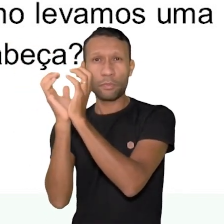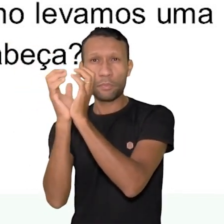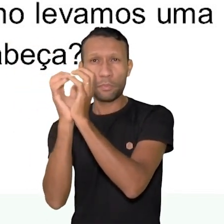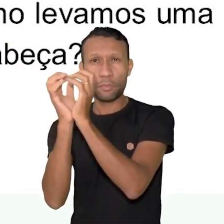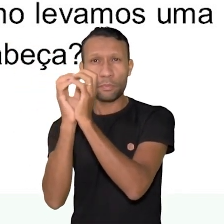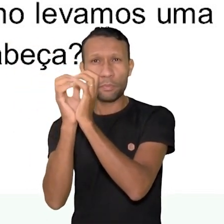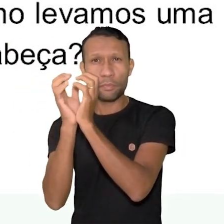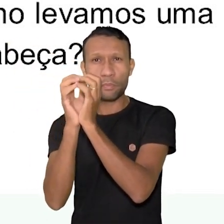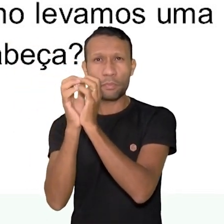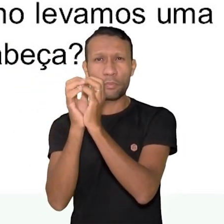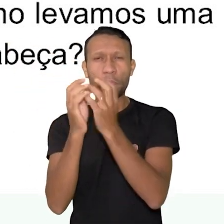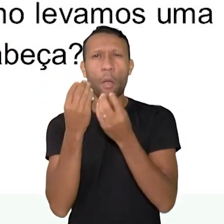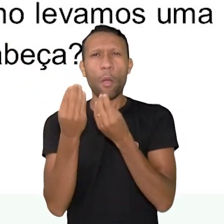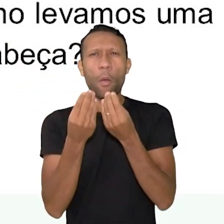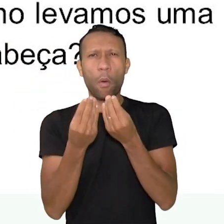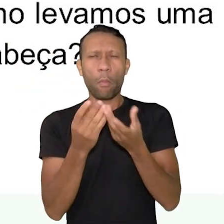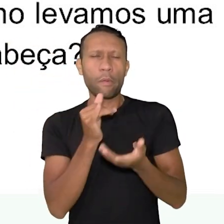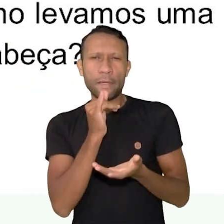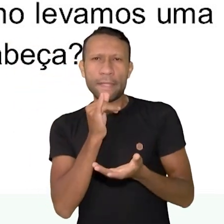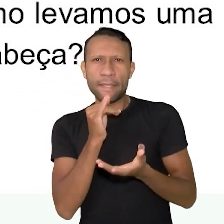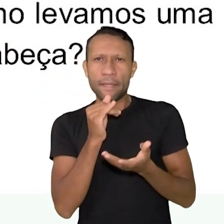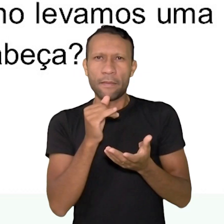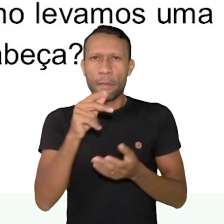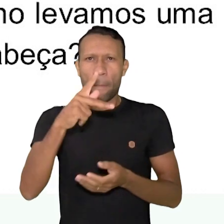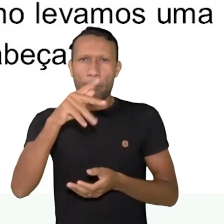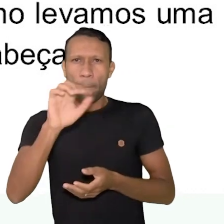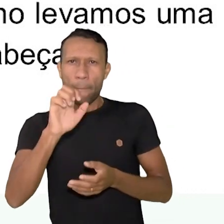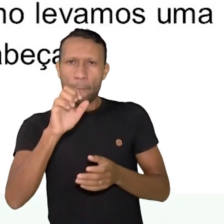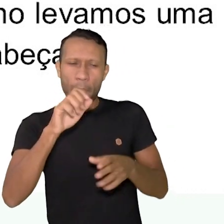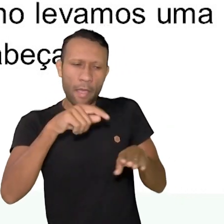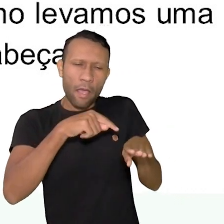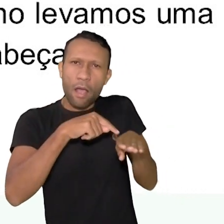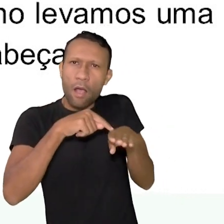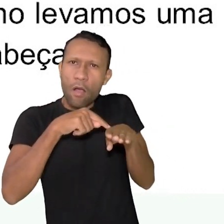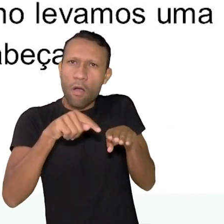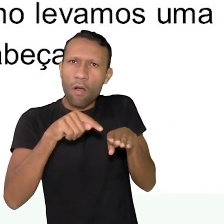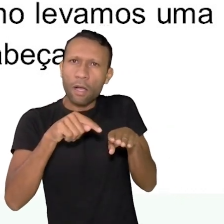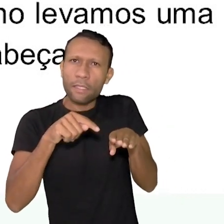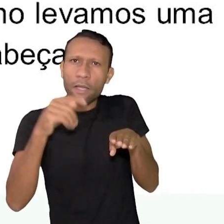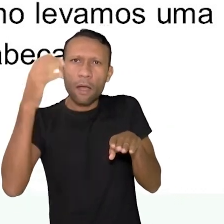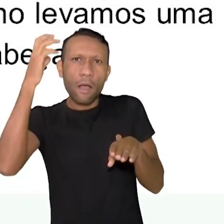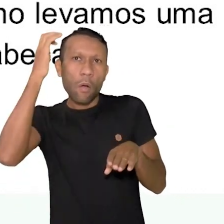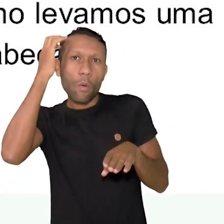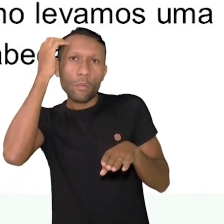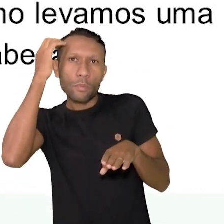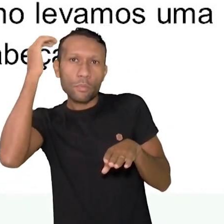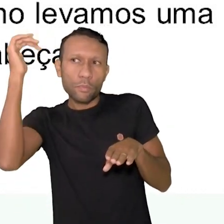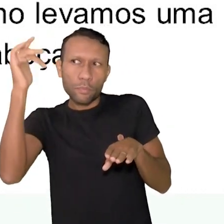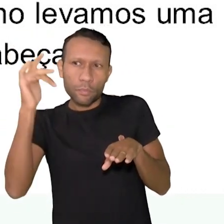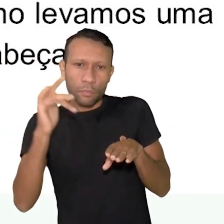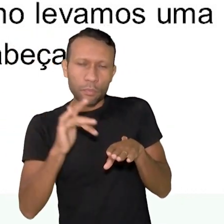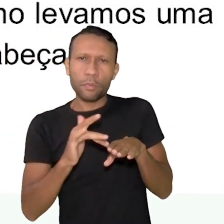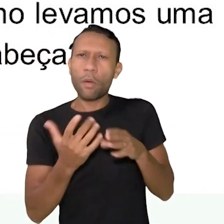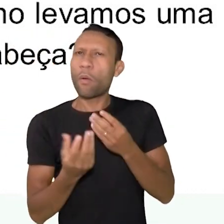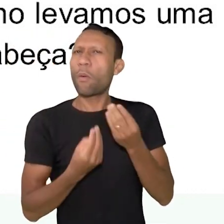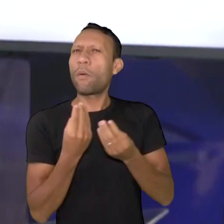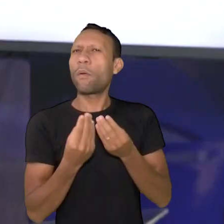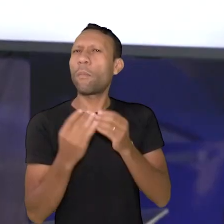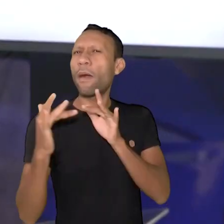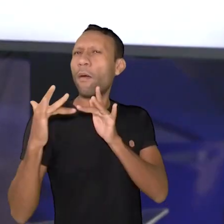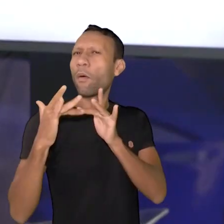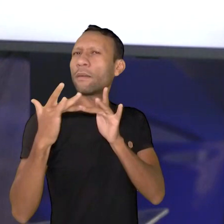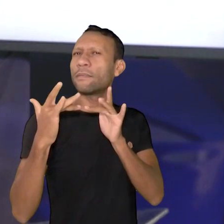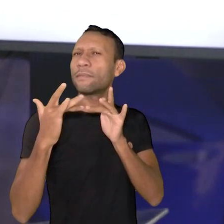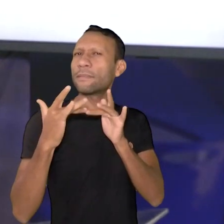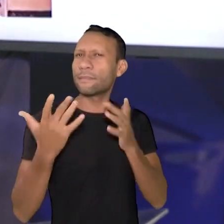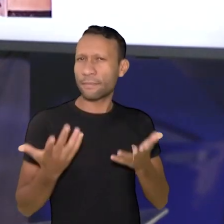um corte no pé, então como é que um corte no meu pé consegue chegar ao meu cérebro? Como é que eu consigo interpretar isso aí? Tá bom?